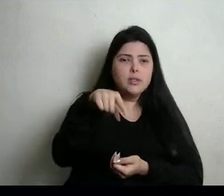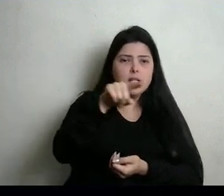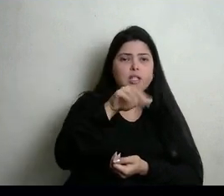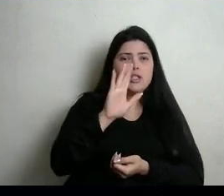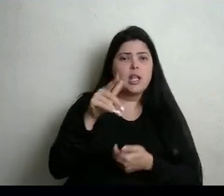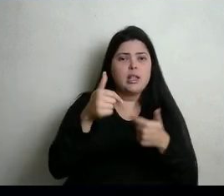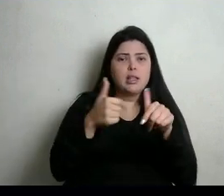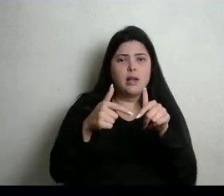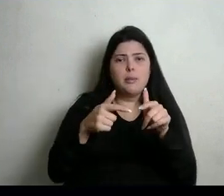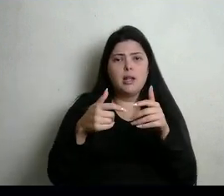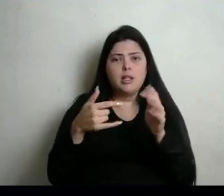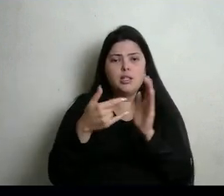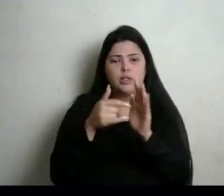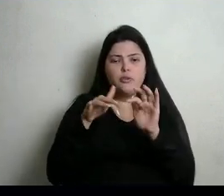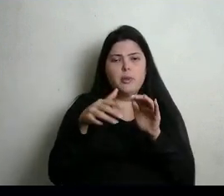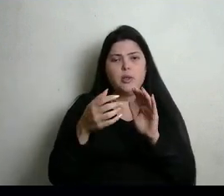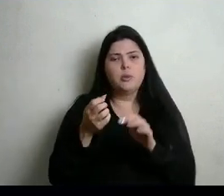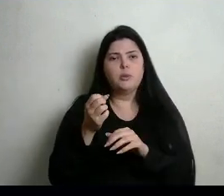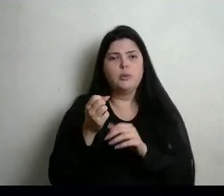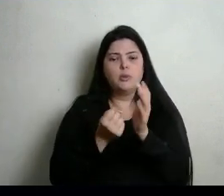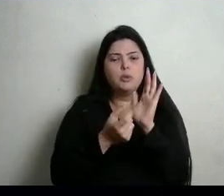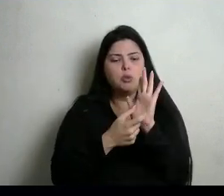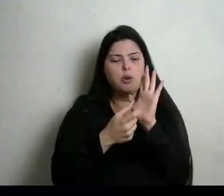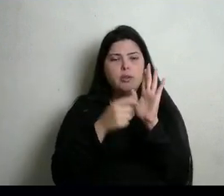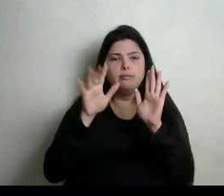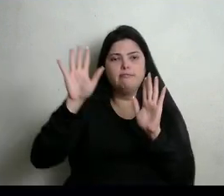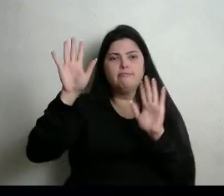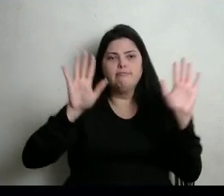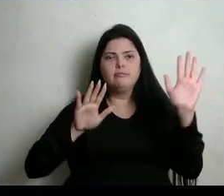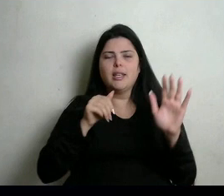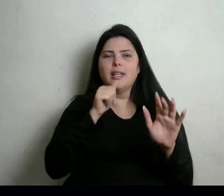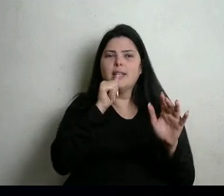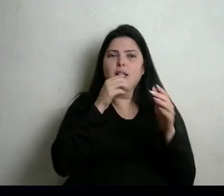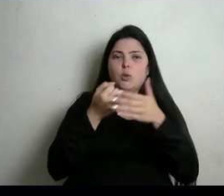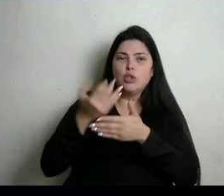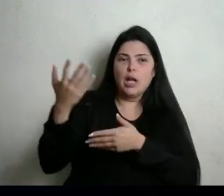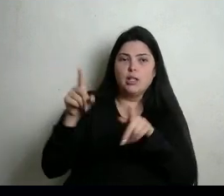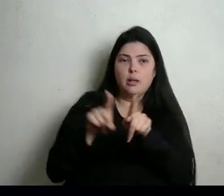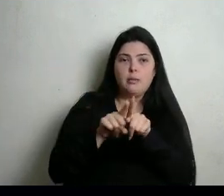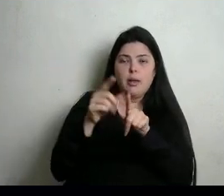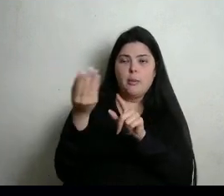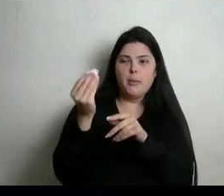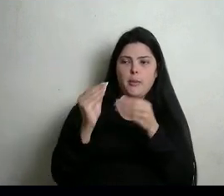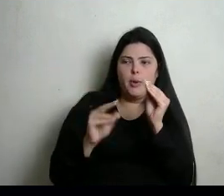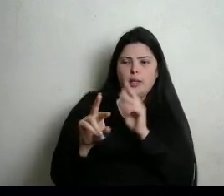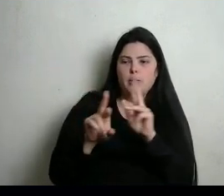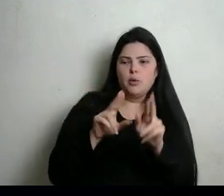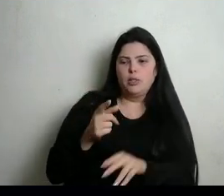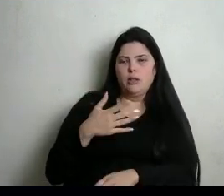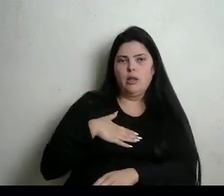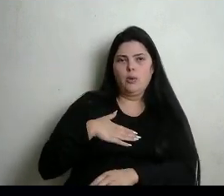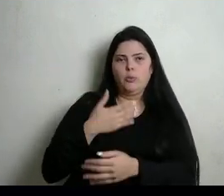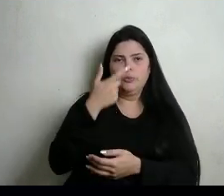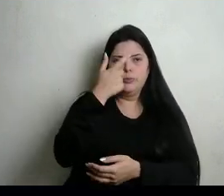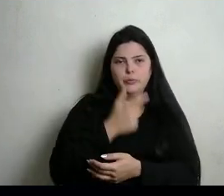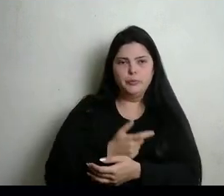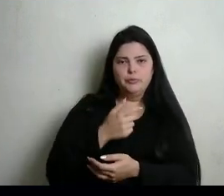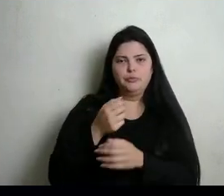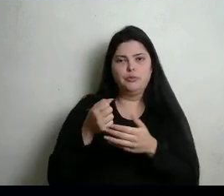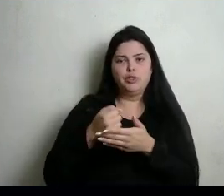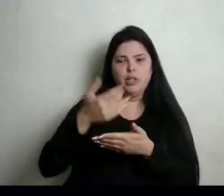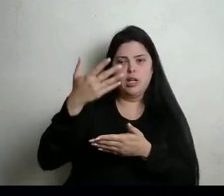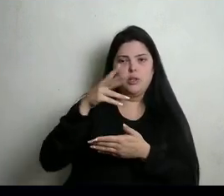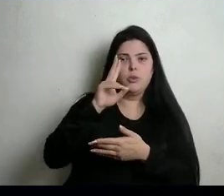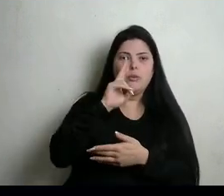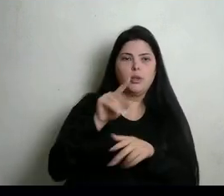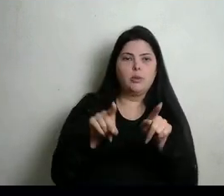com desenvolvimento de software, levanta a mão. E quem está no chat também pode colocar aí eu no chat, que eu estou acompanhando